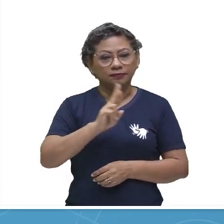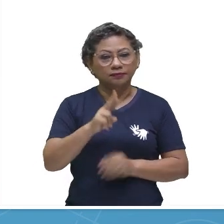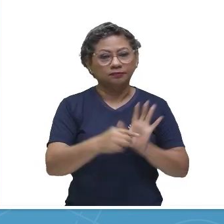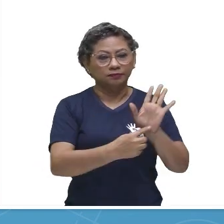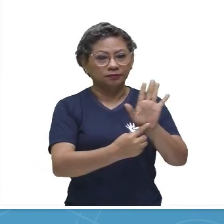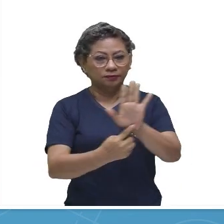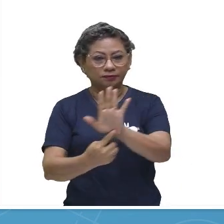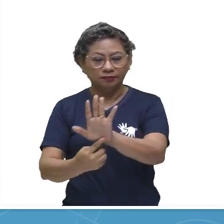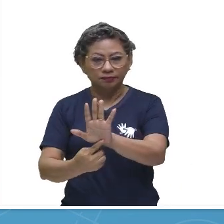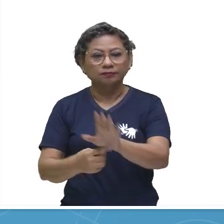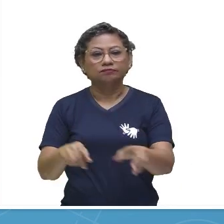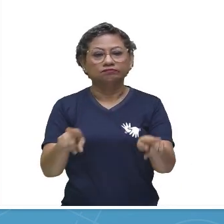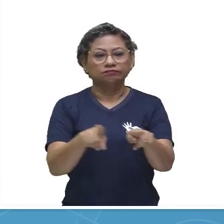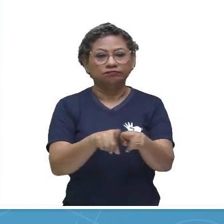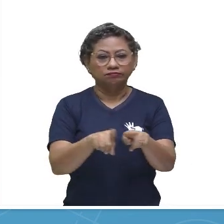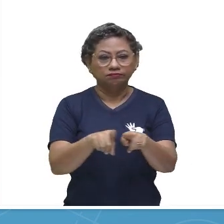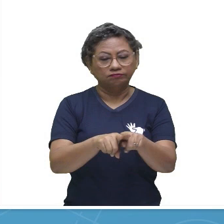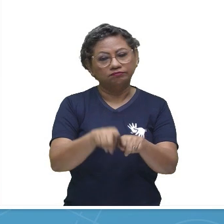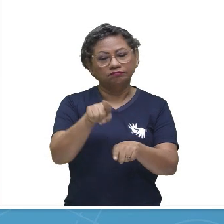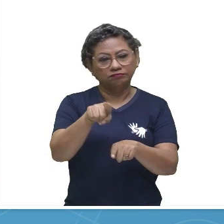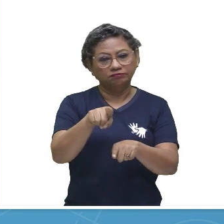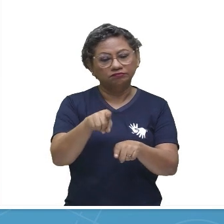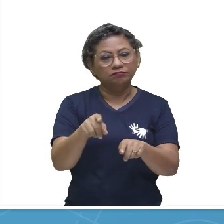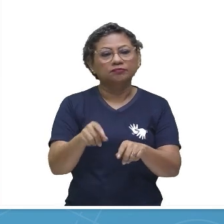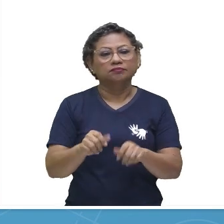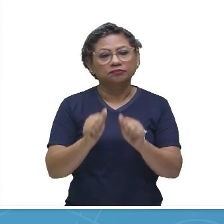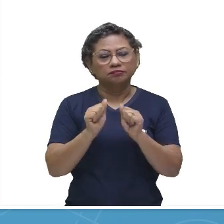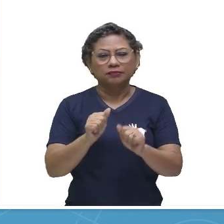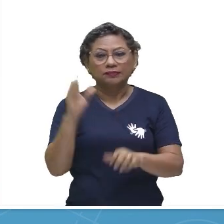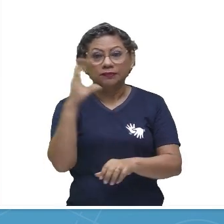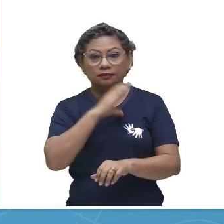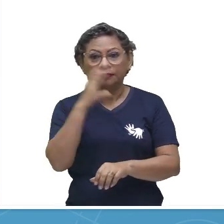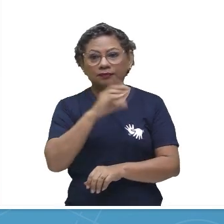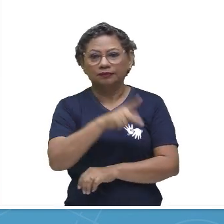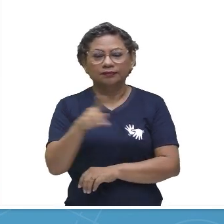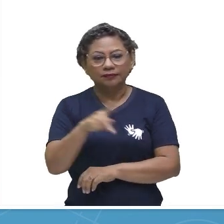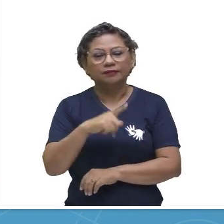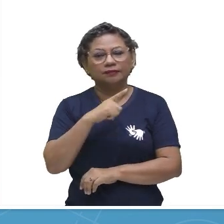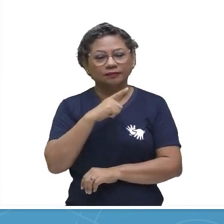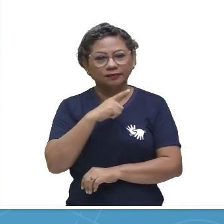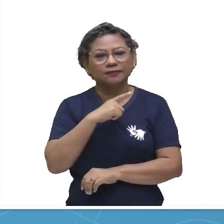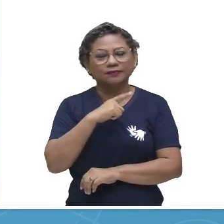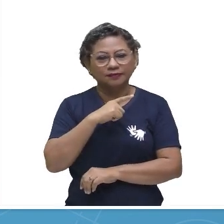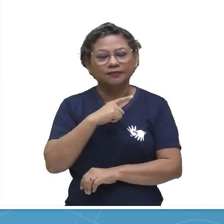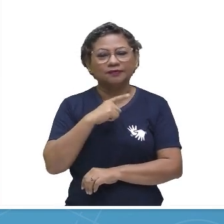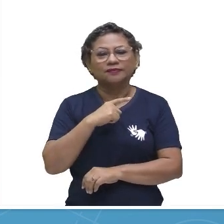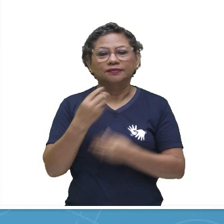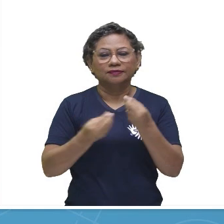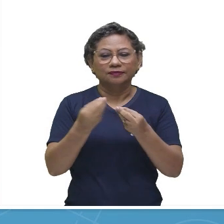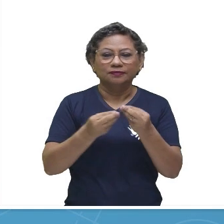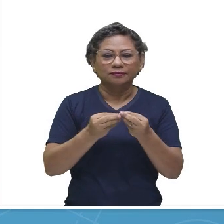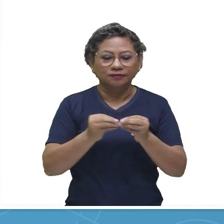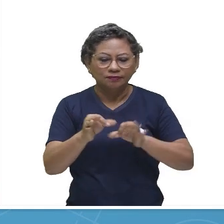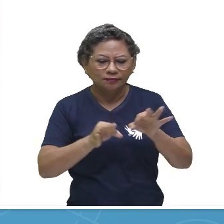né? Também comentado, para que vocês possam aí... esse não foi muito rápido, não deu para entender. Então, nós temos aí o desenvolvimento do mesmo